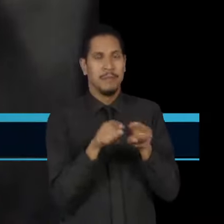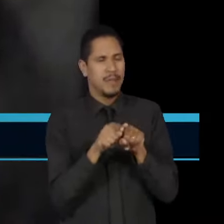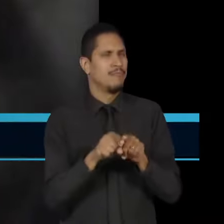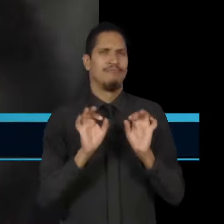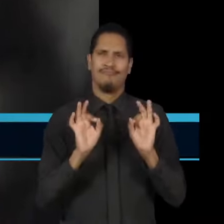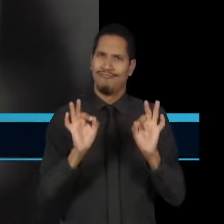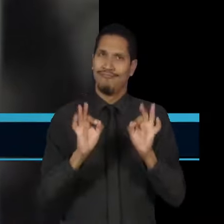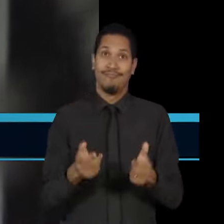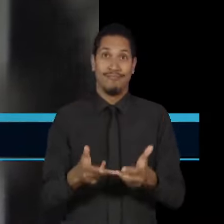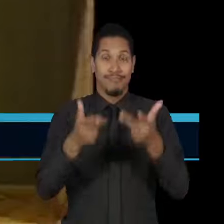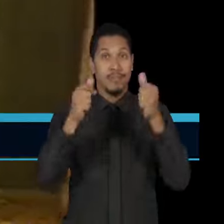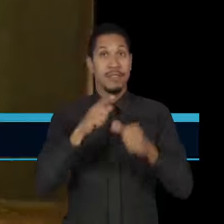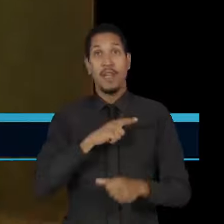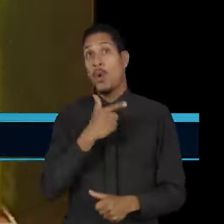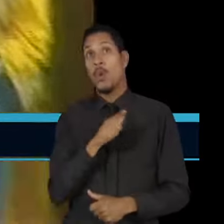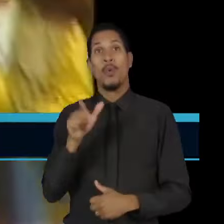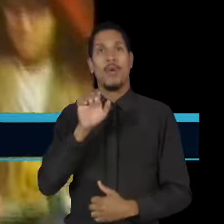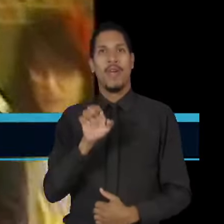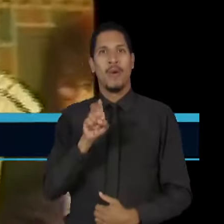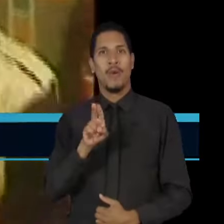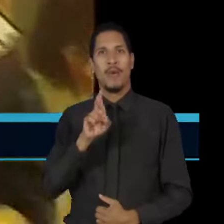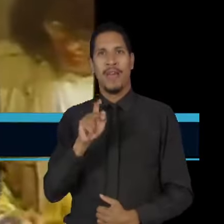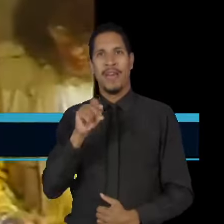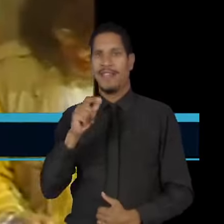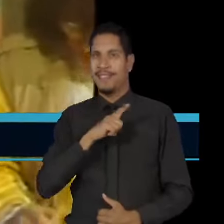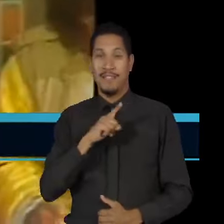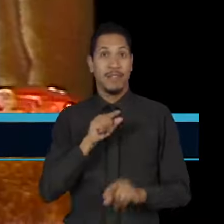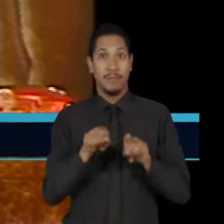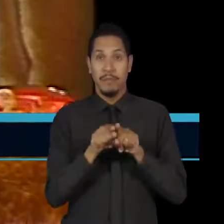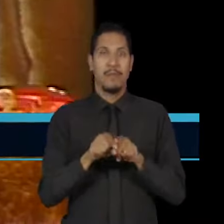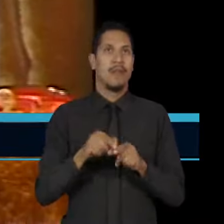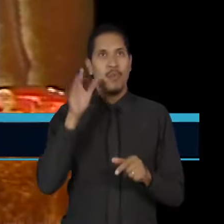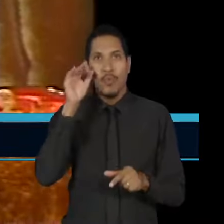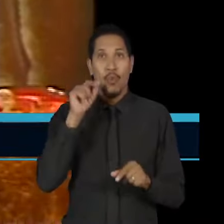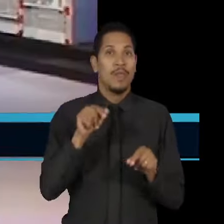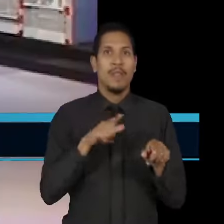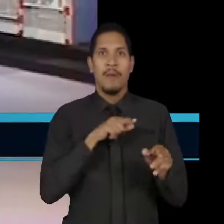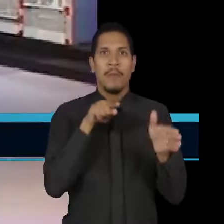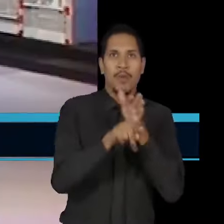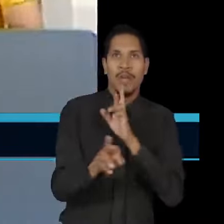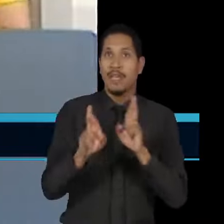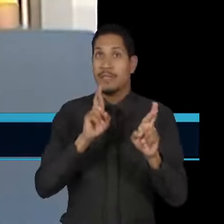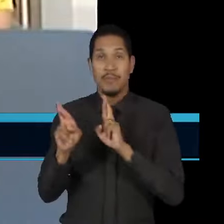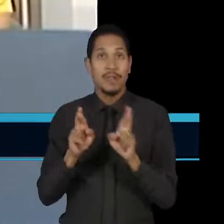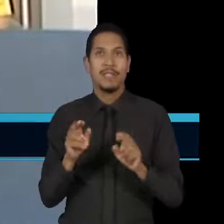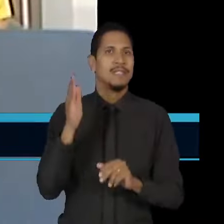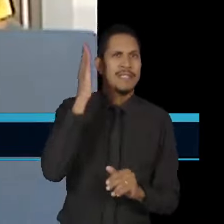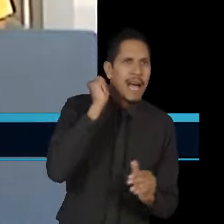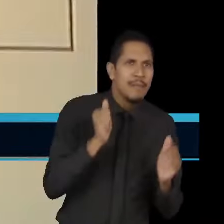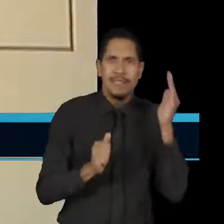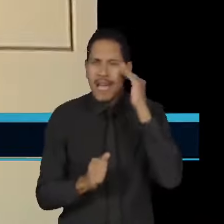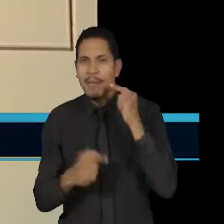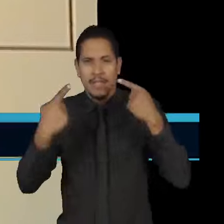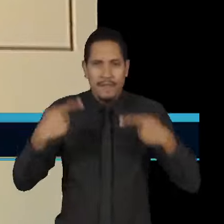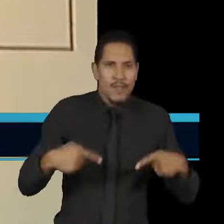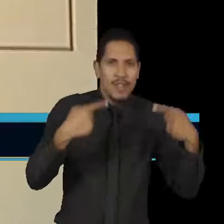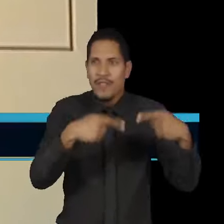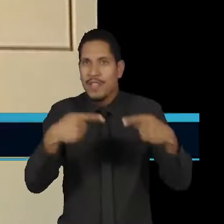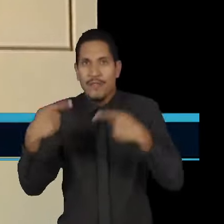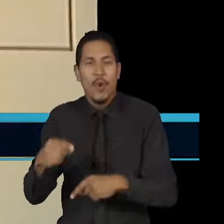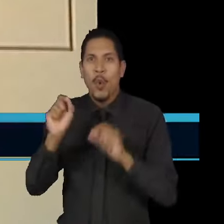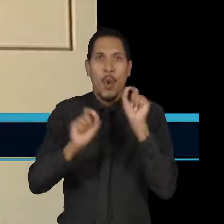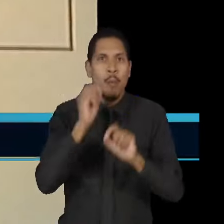de ciências na TV. E os game shows de perguntas e respostas, Enigma e Quem Sabe Sabe, desafiavam o